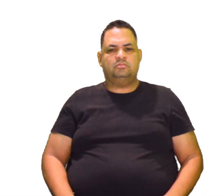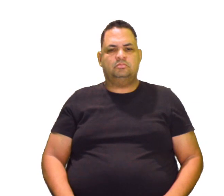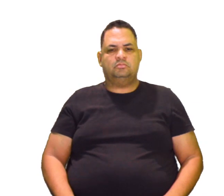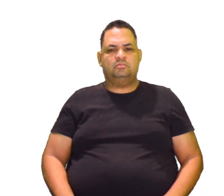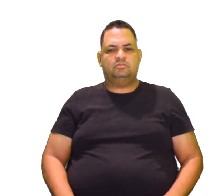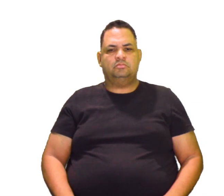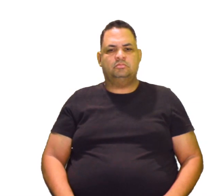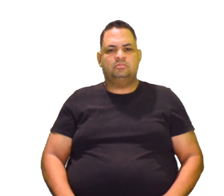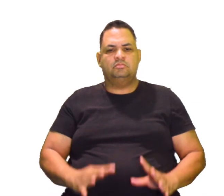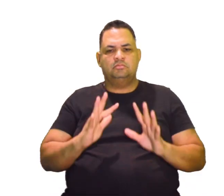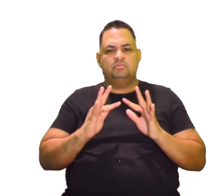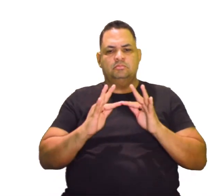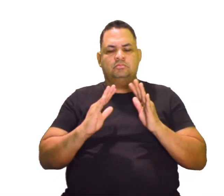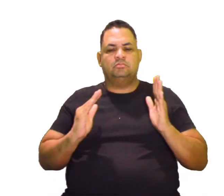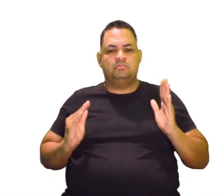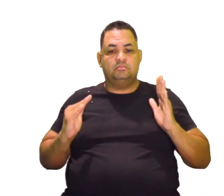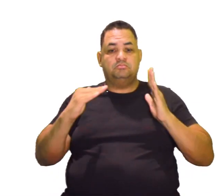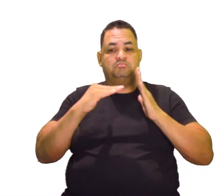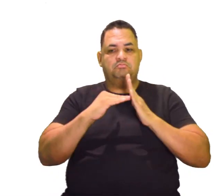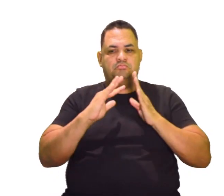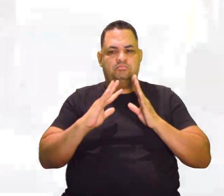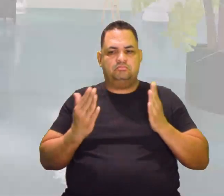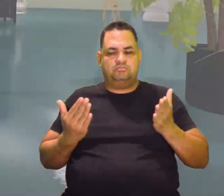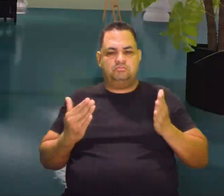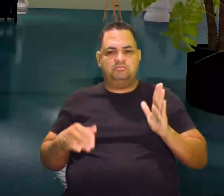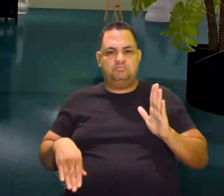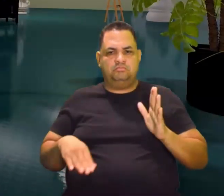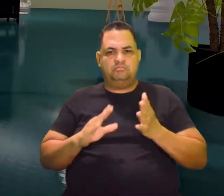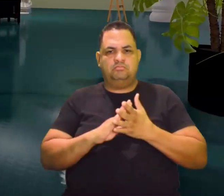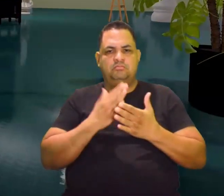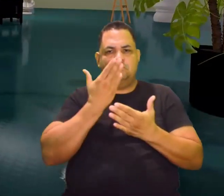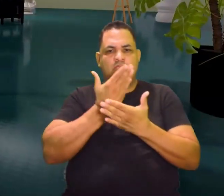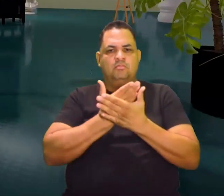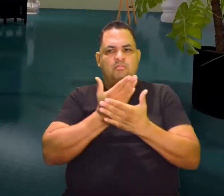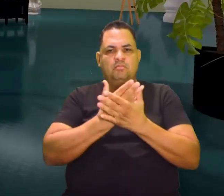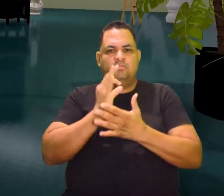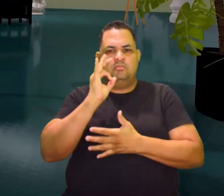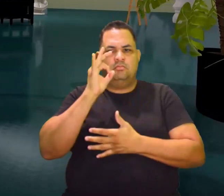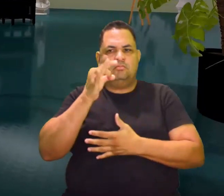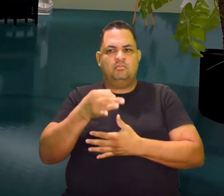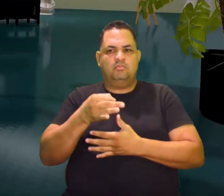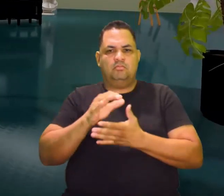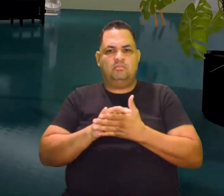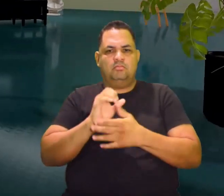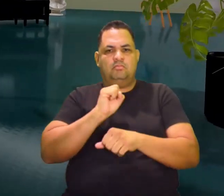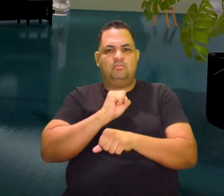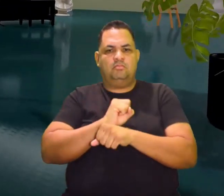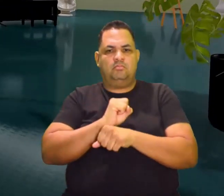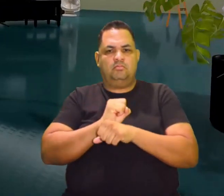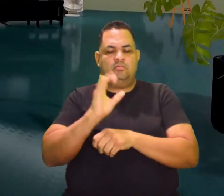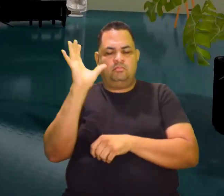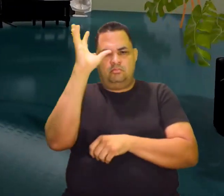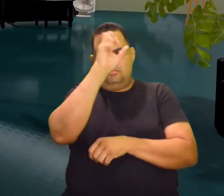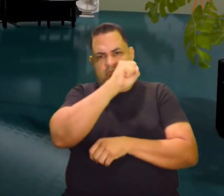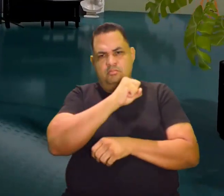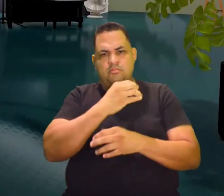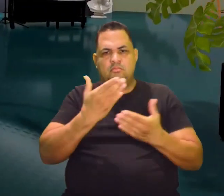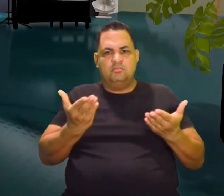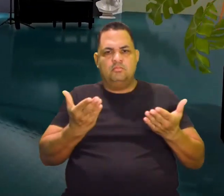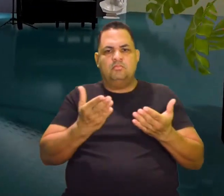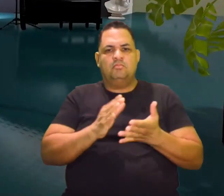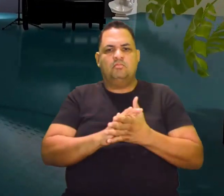E chegamos, então, estudante, ao final desta aula, certo? Espero que vocês tenham aprendido